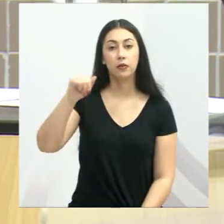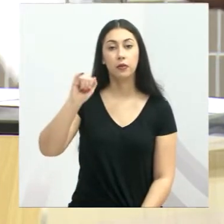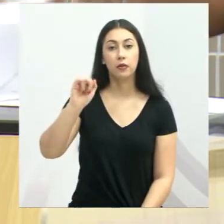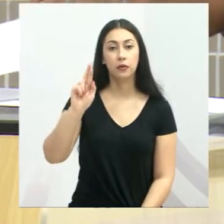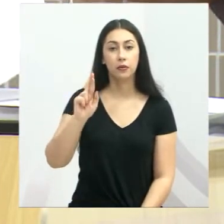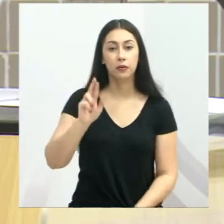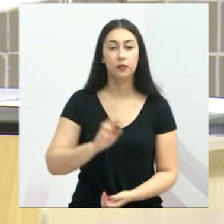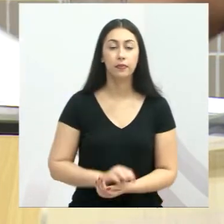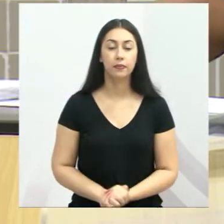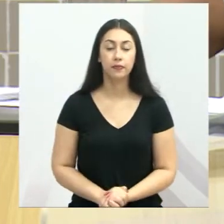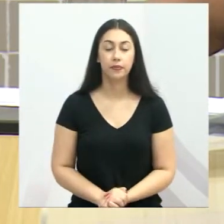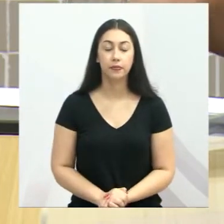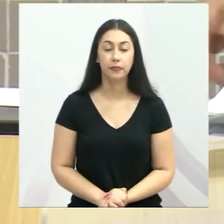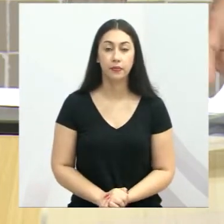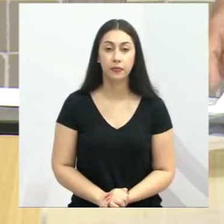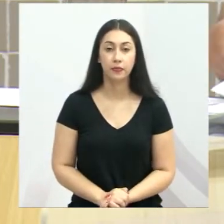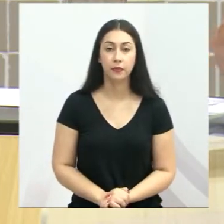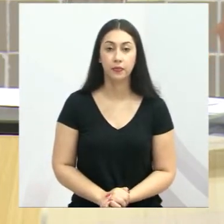Lua.